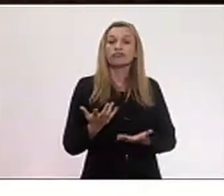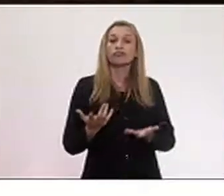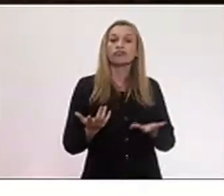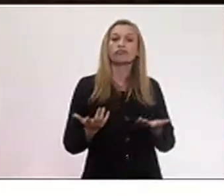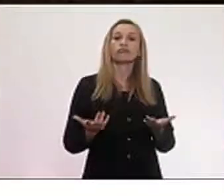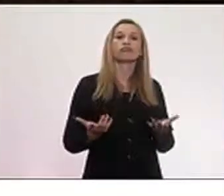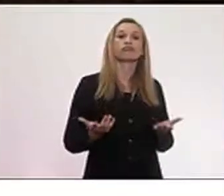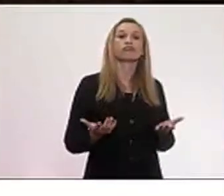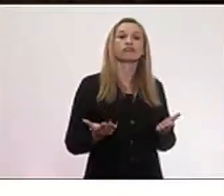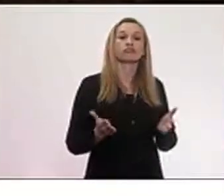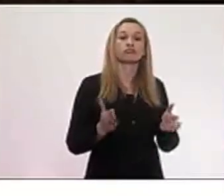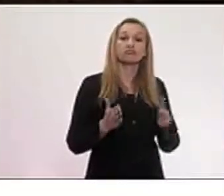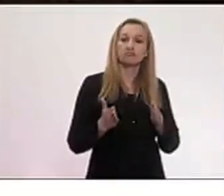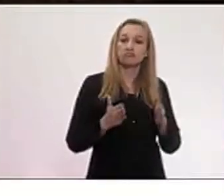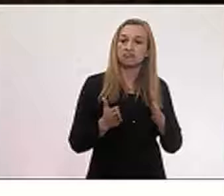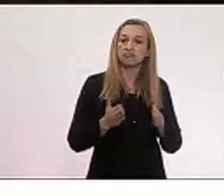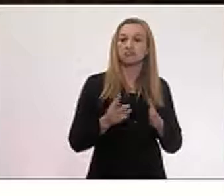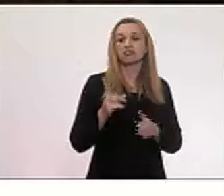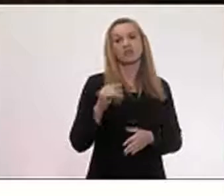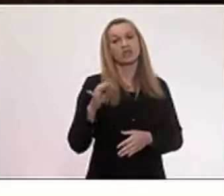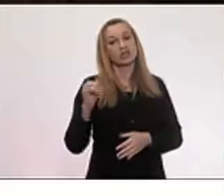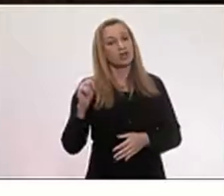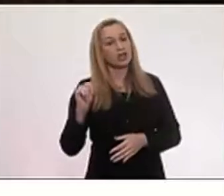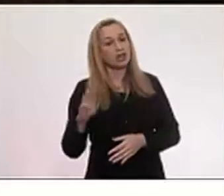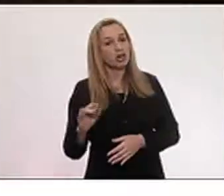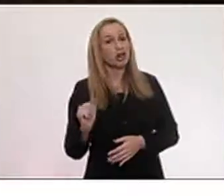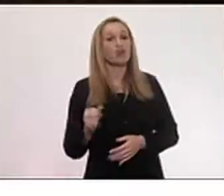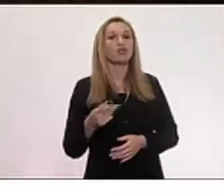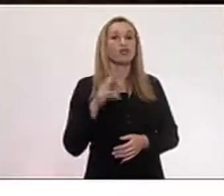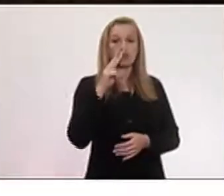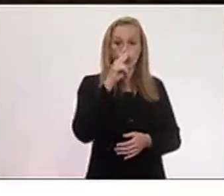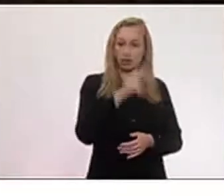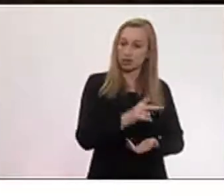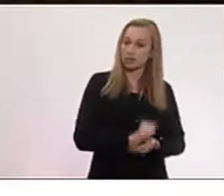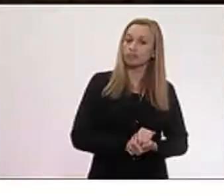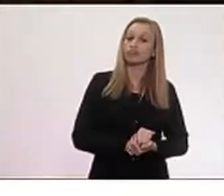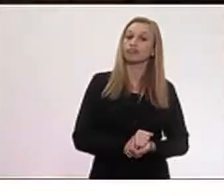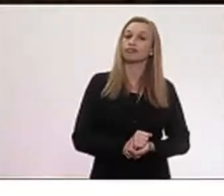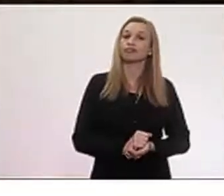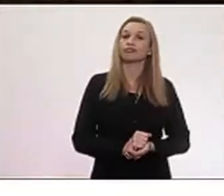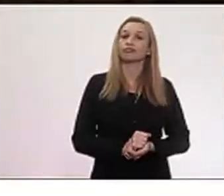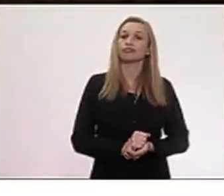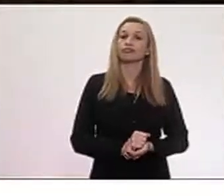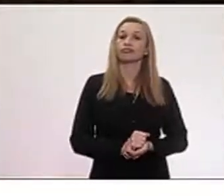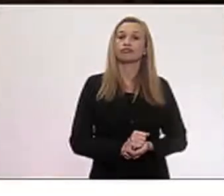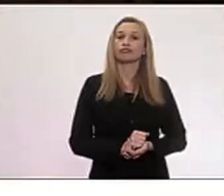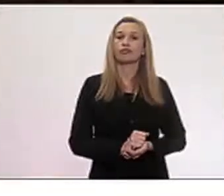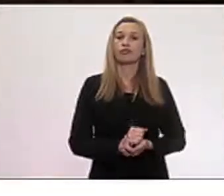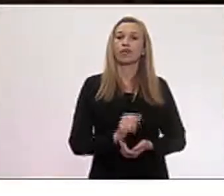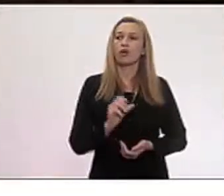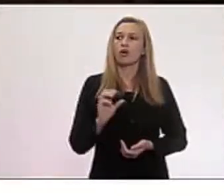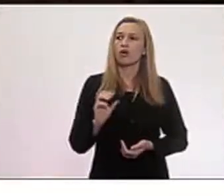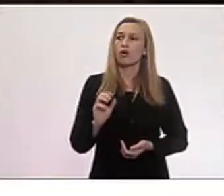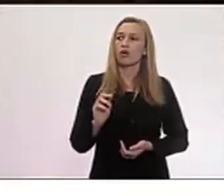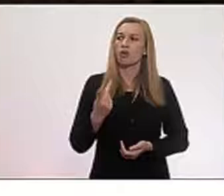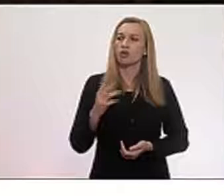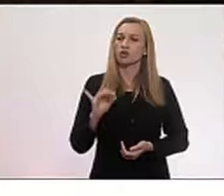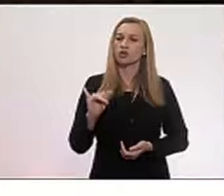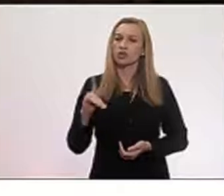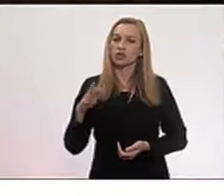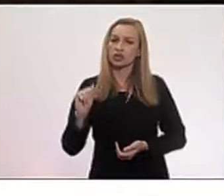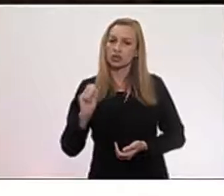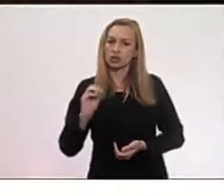medida ditatorial, uma medida de força, sob o auspício